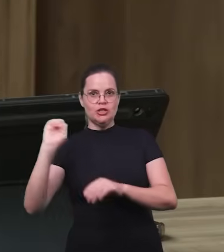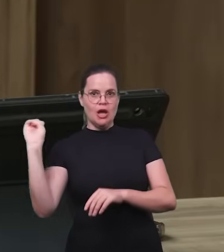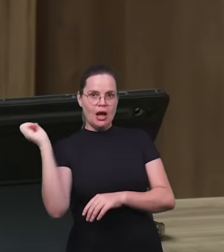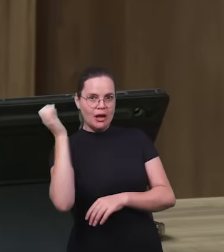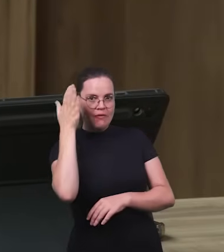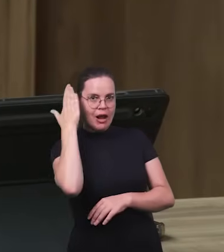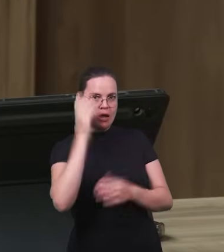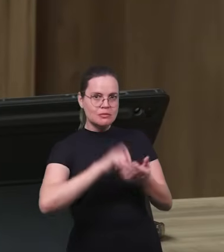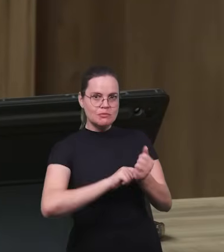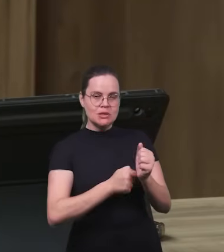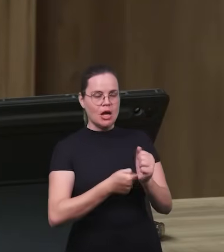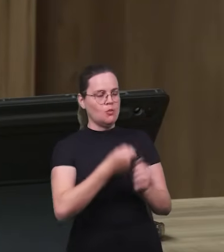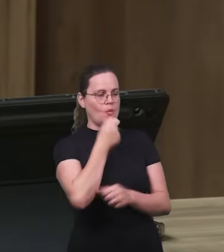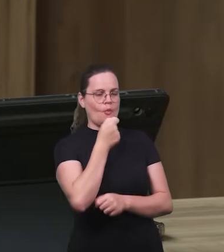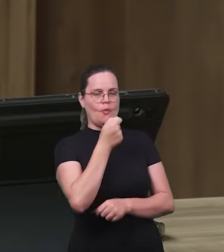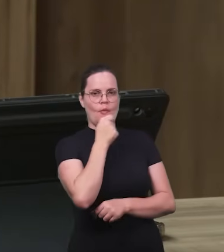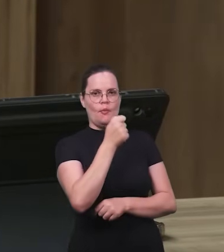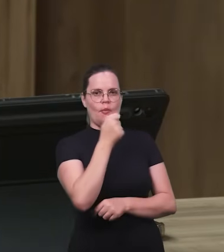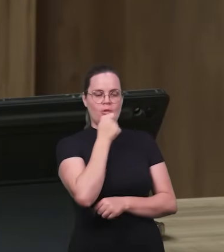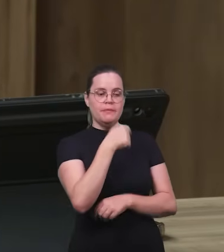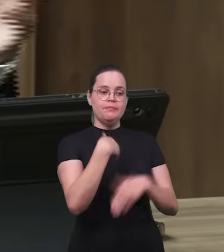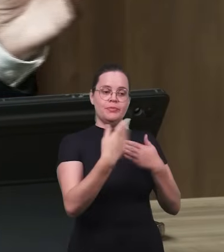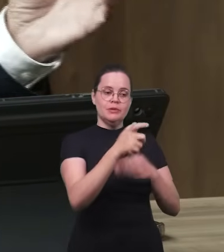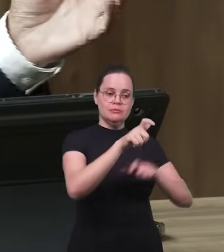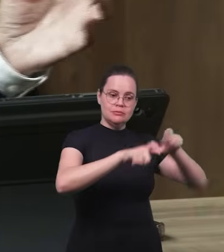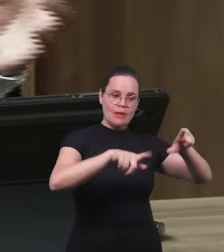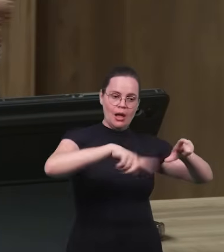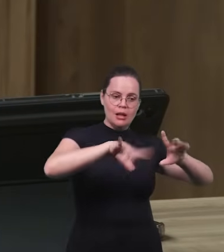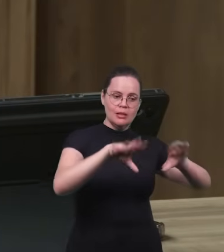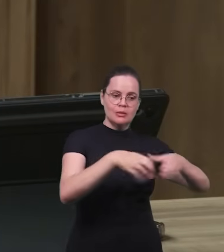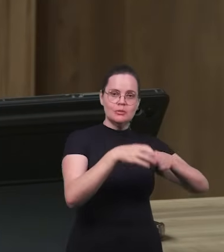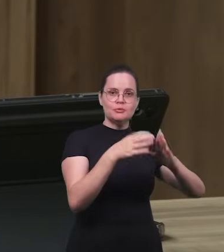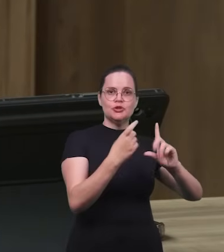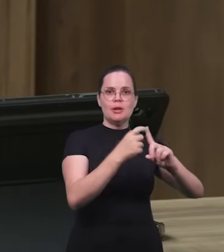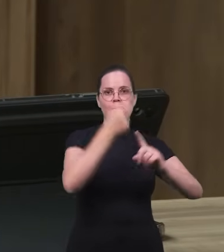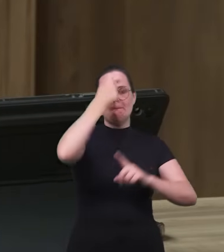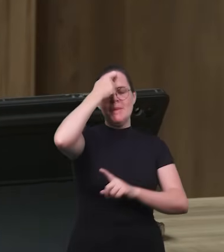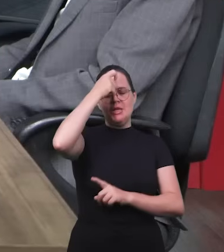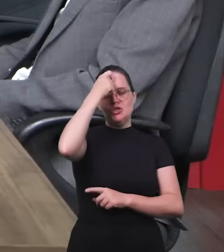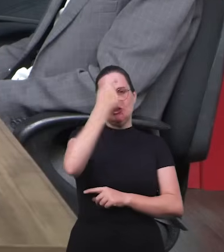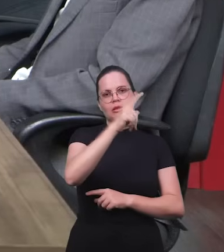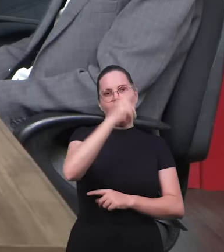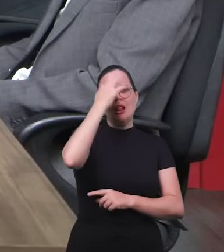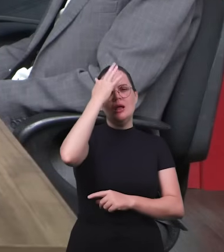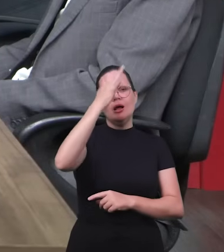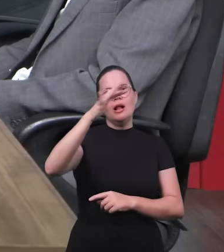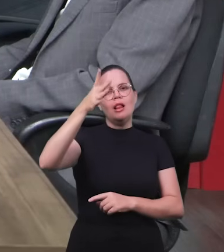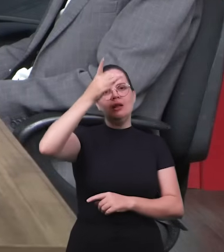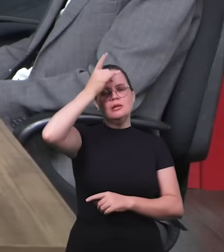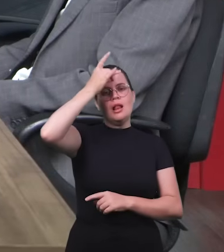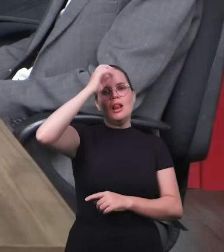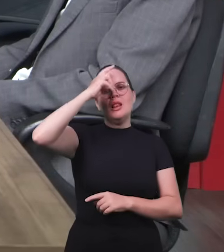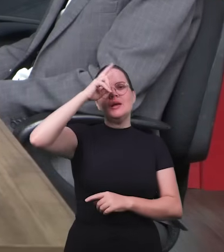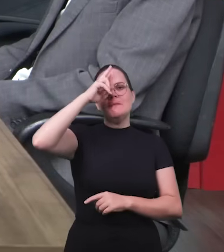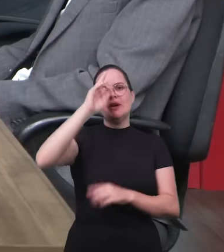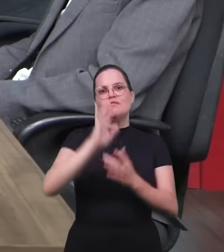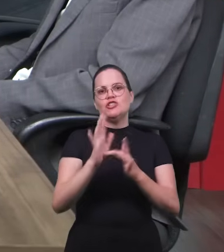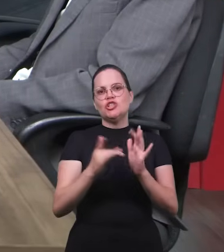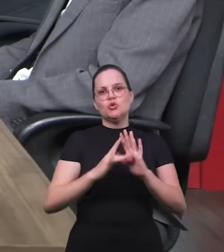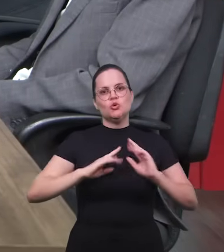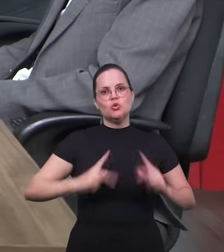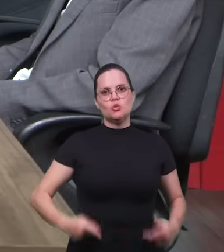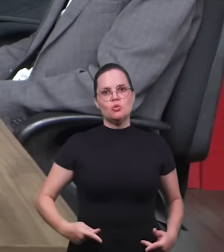tinham na mente deles aquela imagem, aquela percepção de como era Jesus